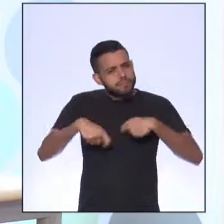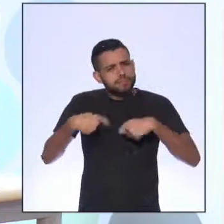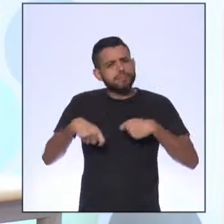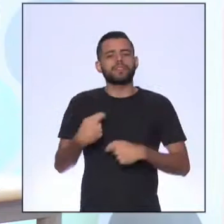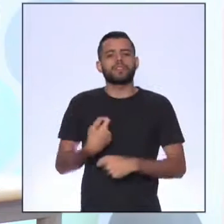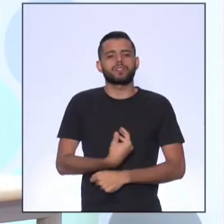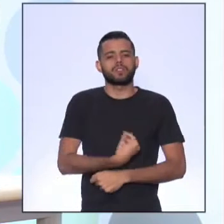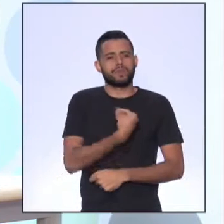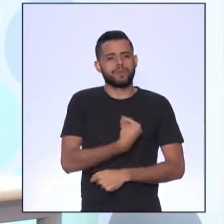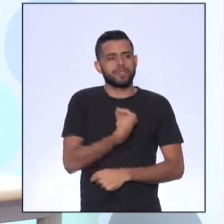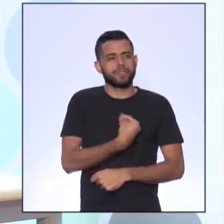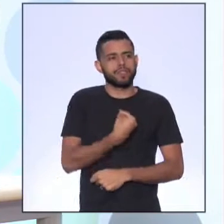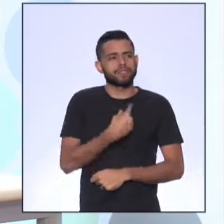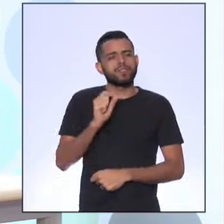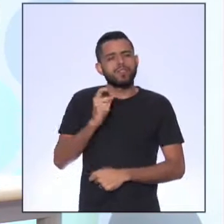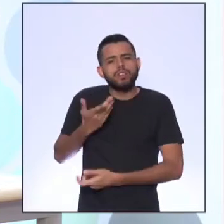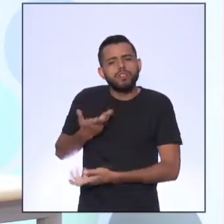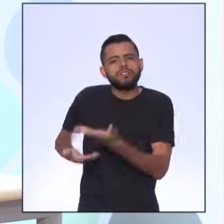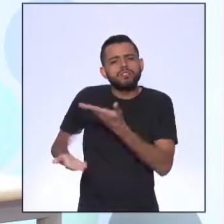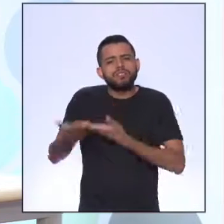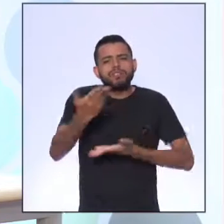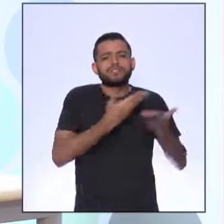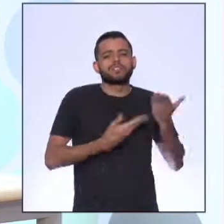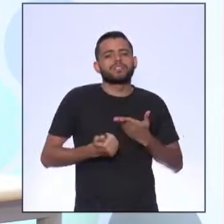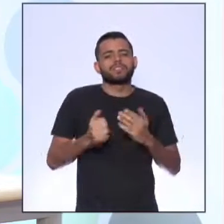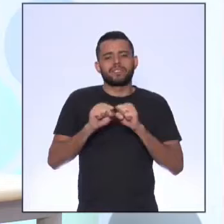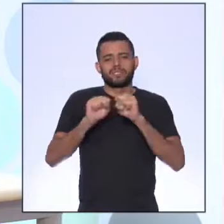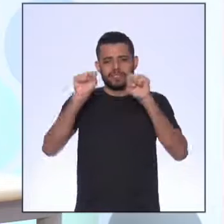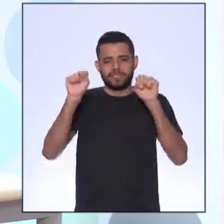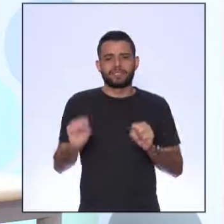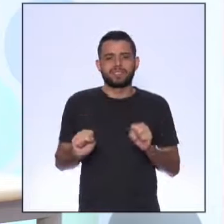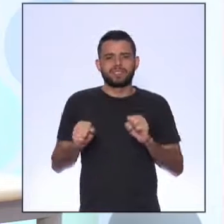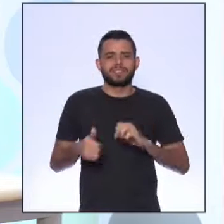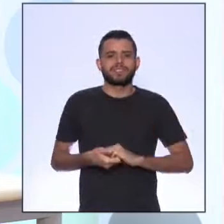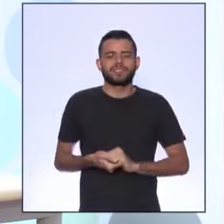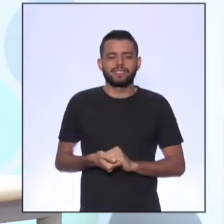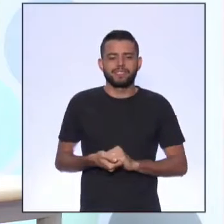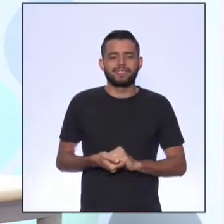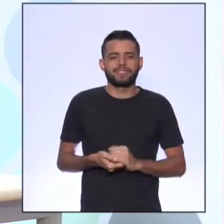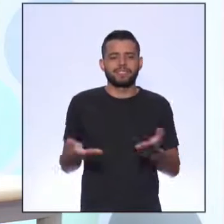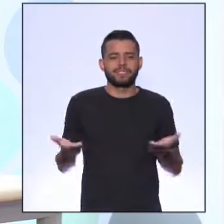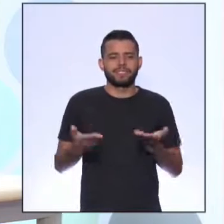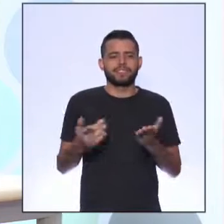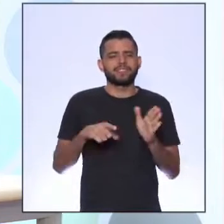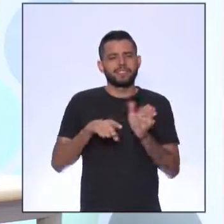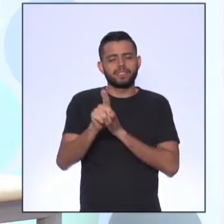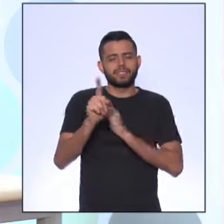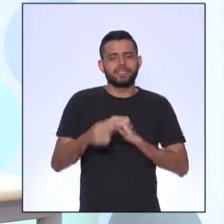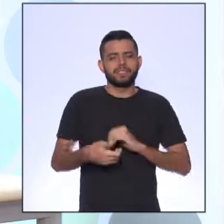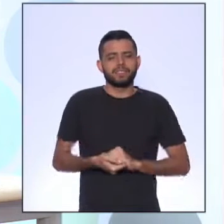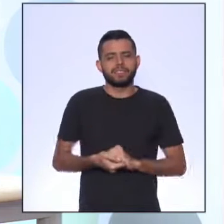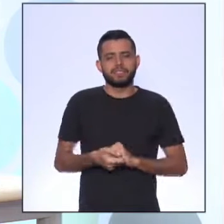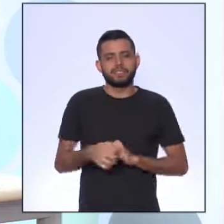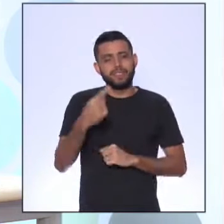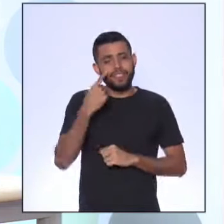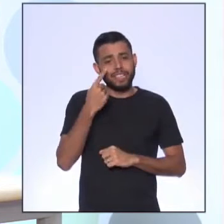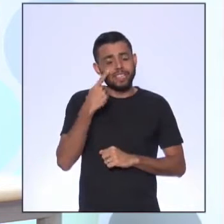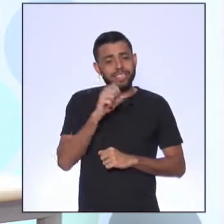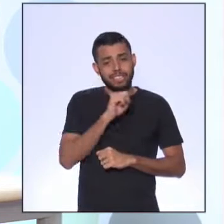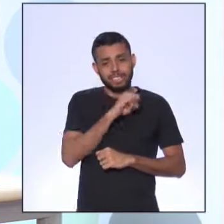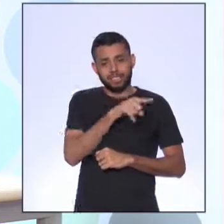tá? Da interação desses ecossistemas. Ok? Então vamos lá agora para algumas questões, para ver se realmente